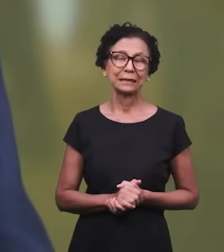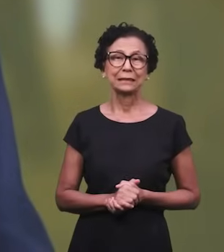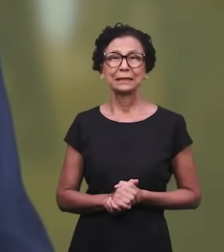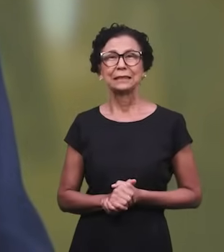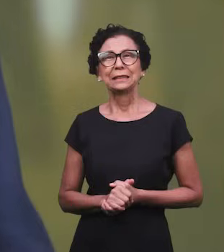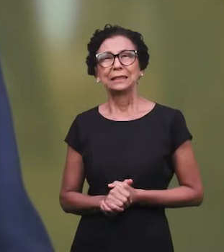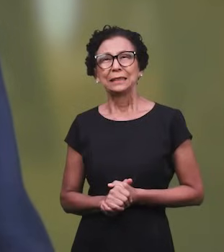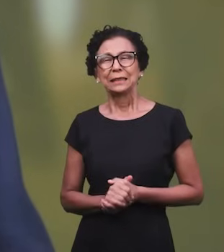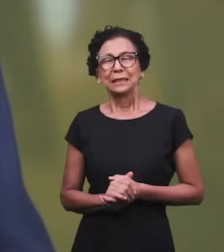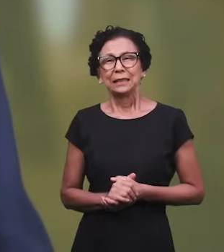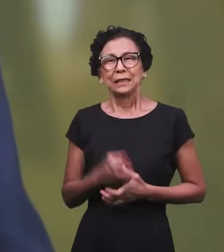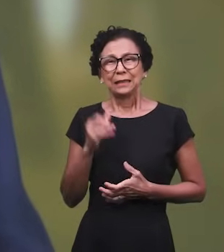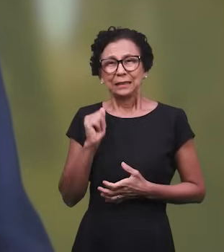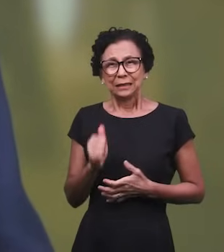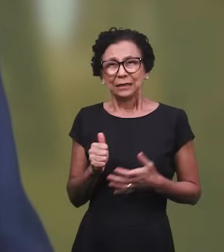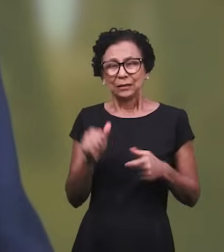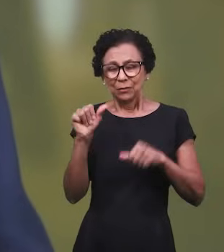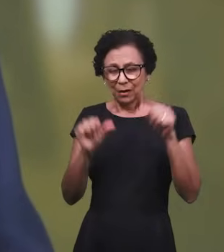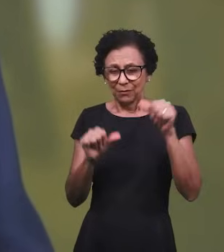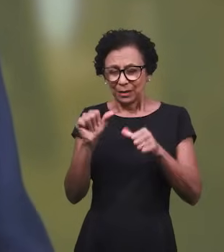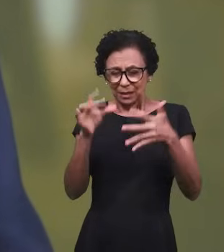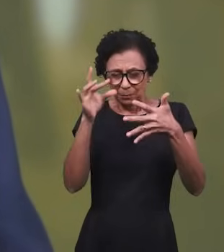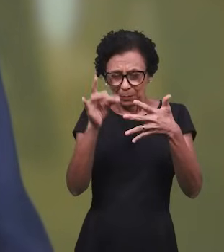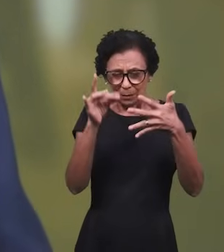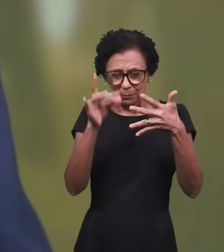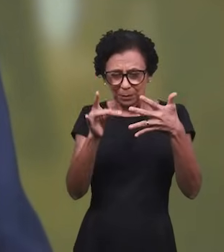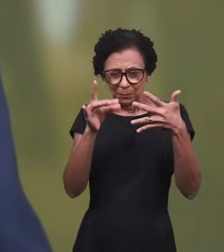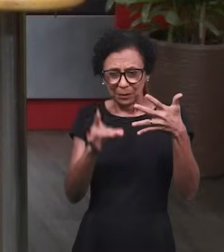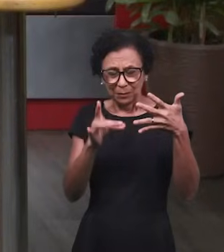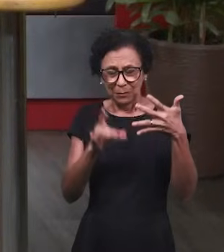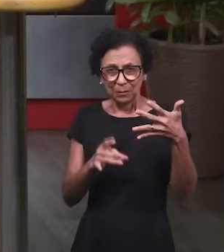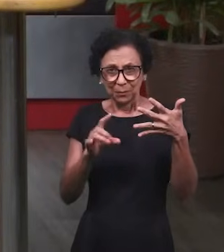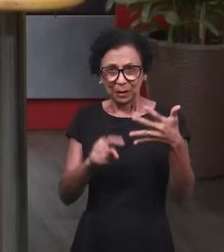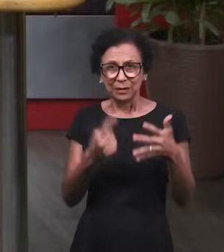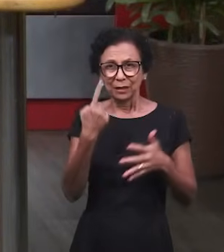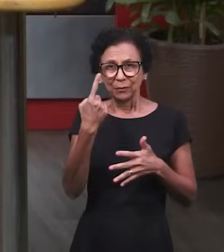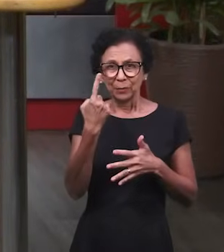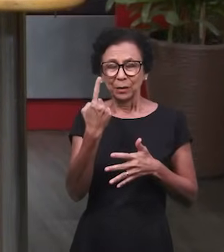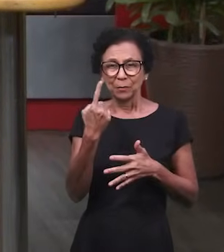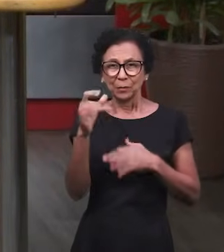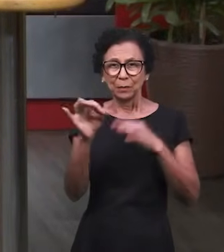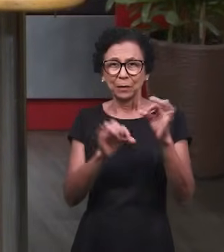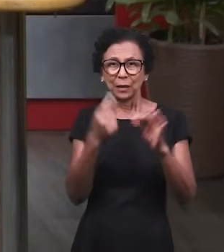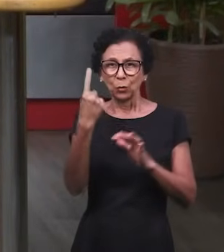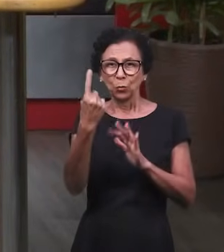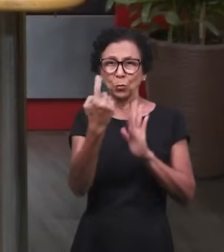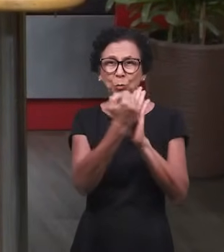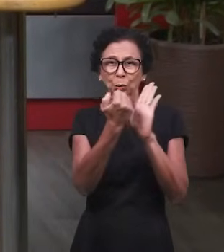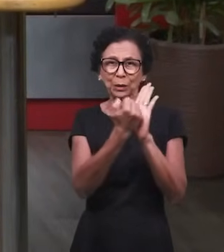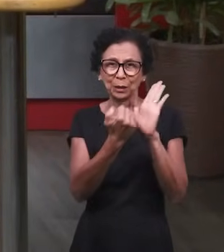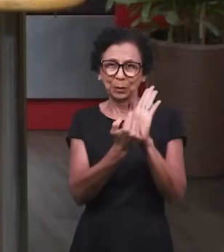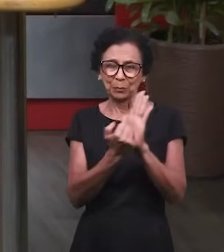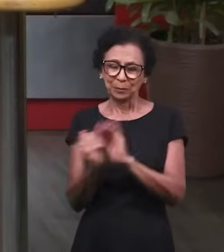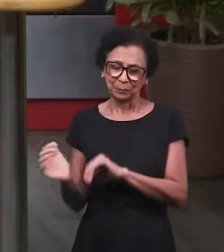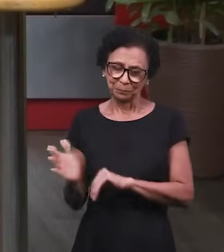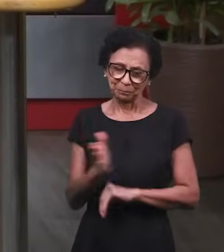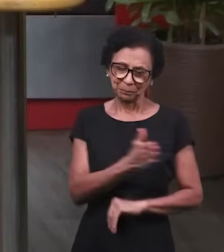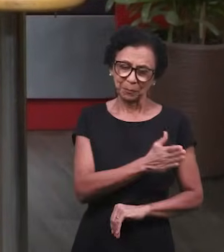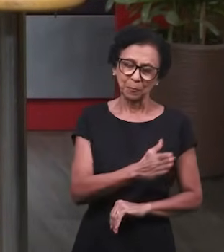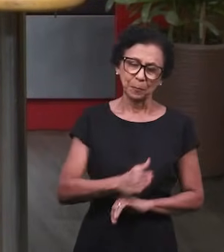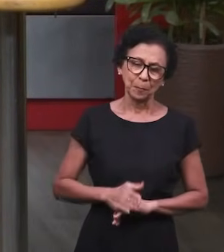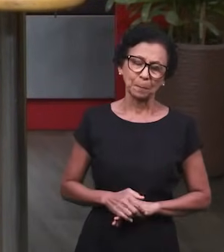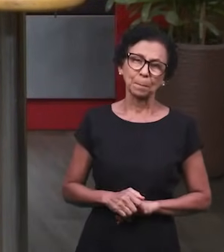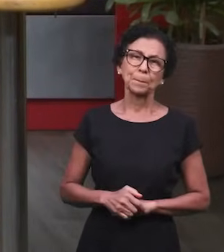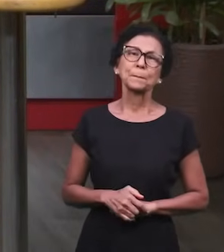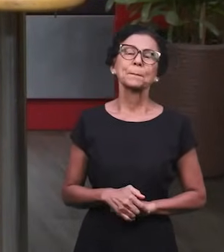aqui e aprofundar cada frase um programa aí olha só veja só então aqui nós vamos nesse ponto